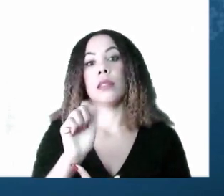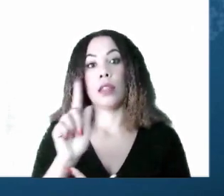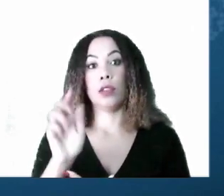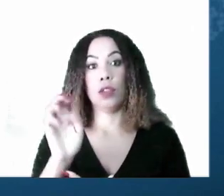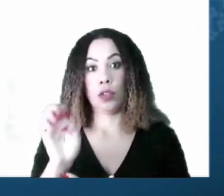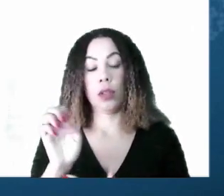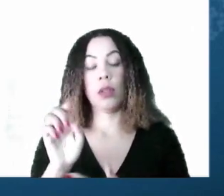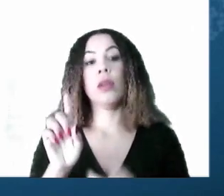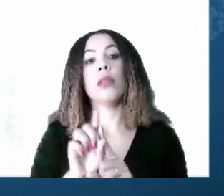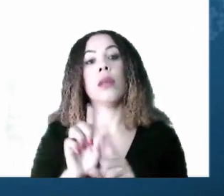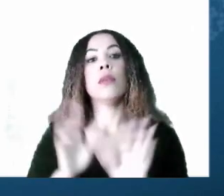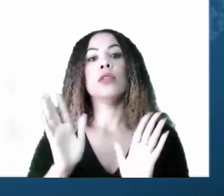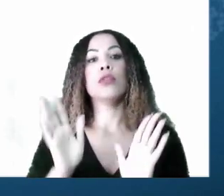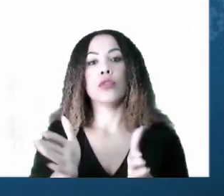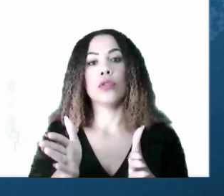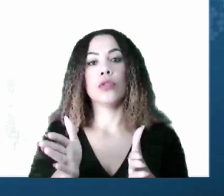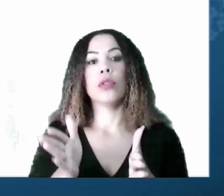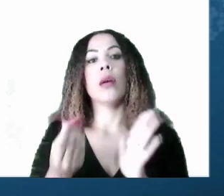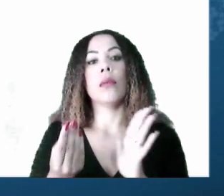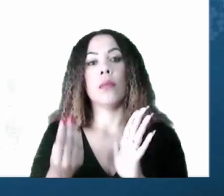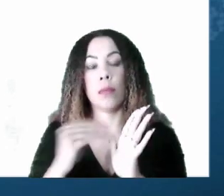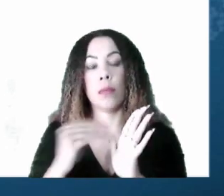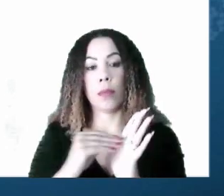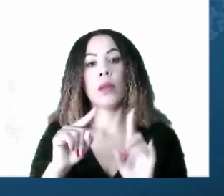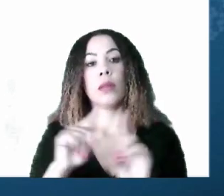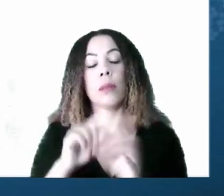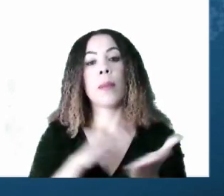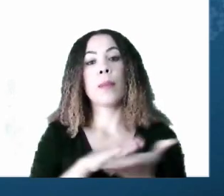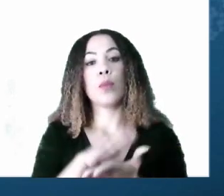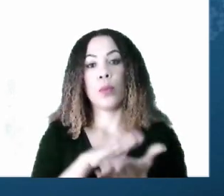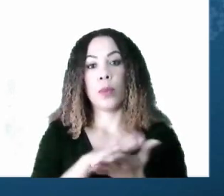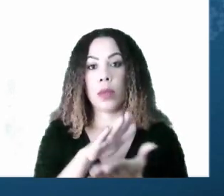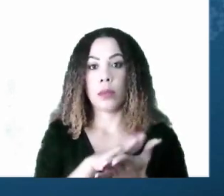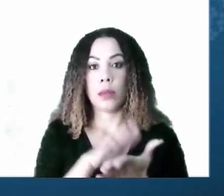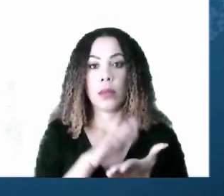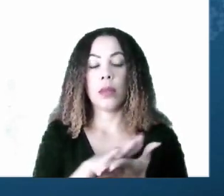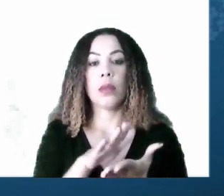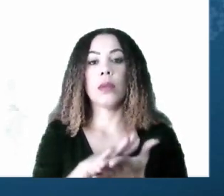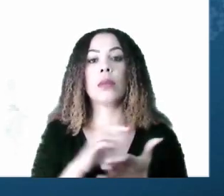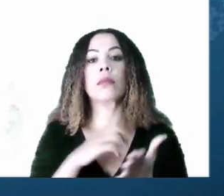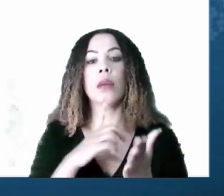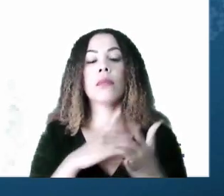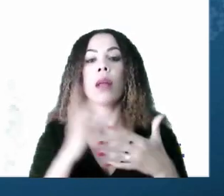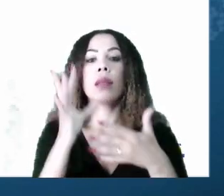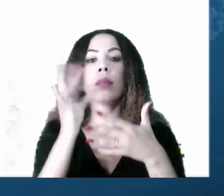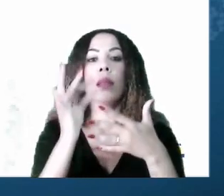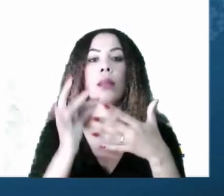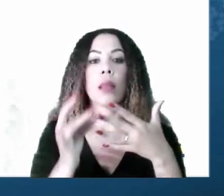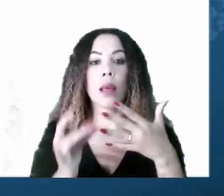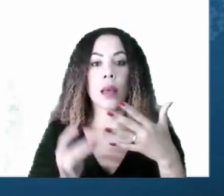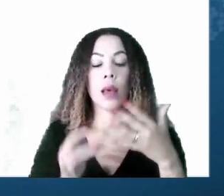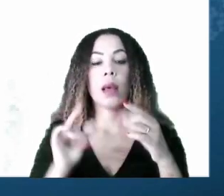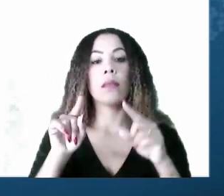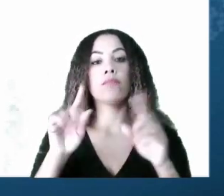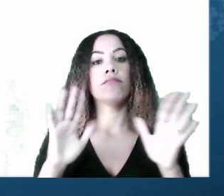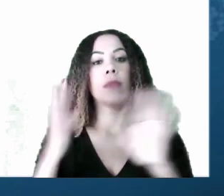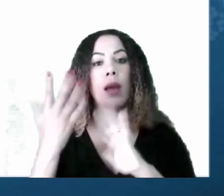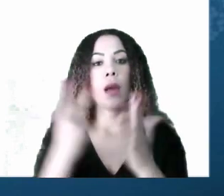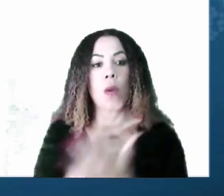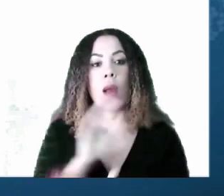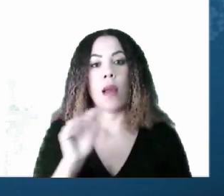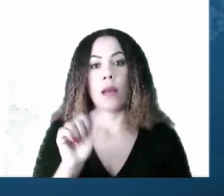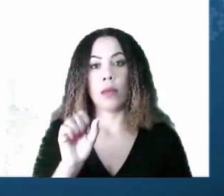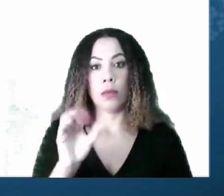já submeteu uma publicação com o descritivo desses casos. Então, as